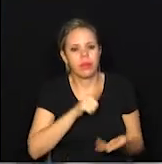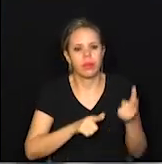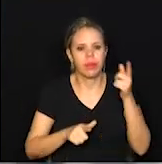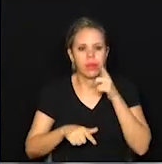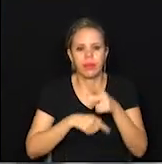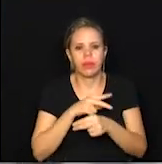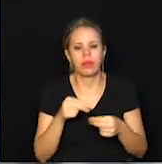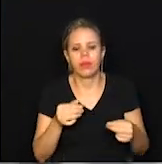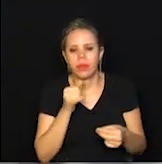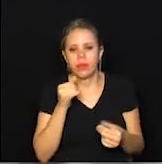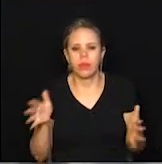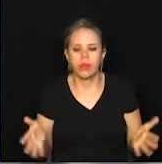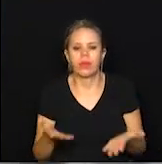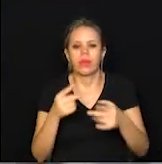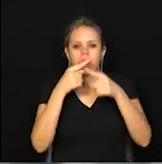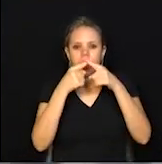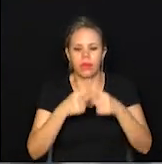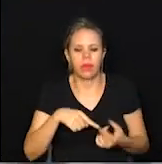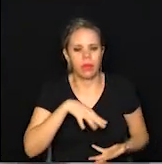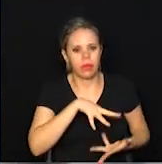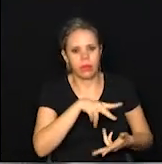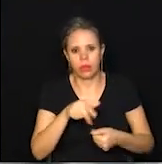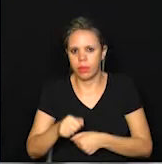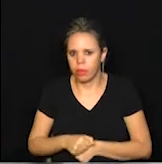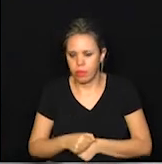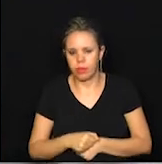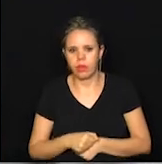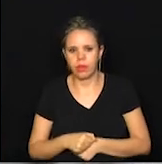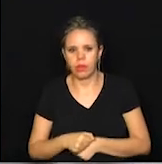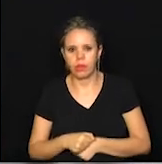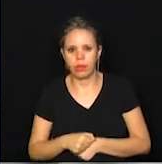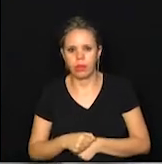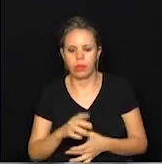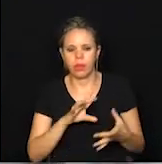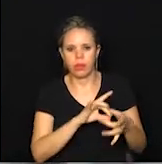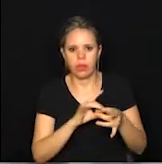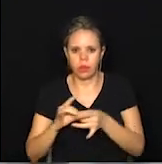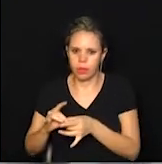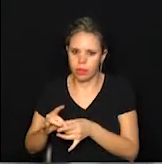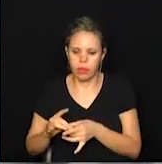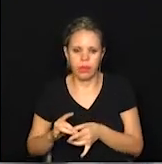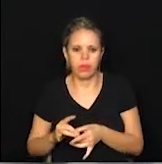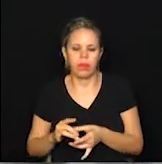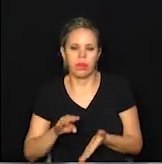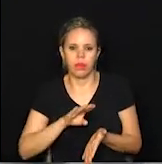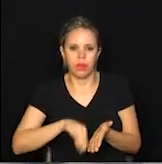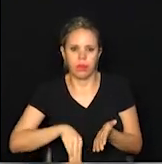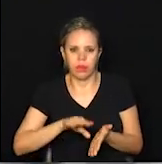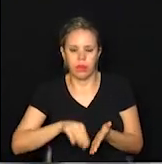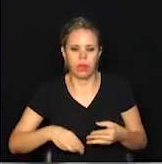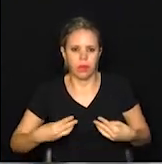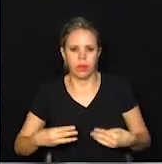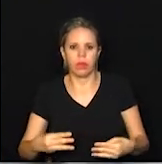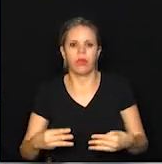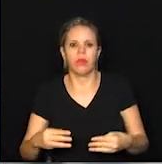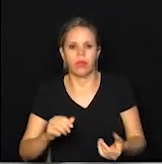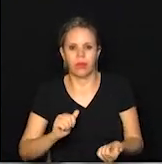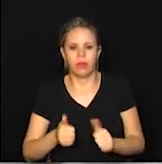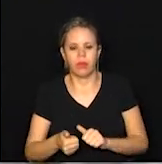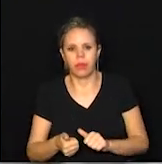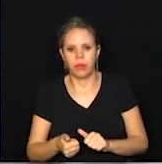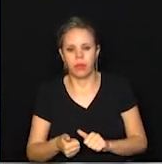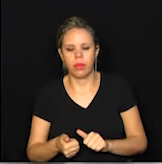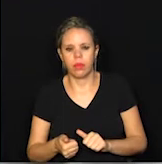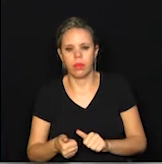presente depois de sediar um campeonato mundial, sediar uma Olimpíada, foi a extinção do Ministério do Esporte, foi